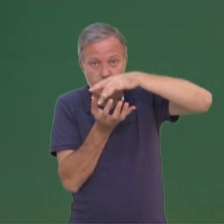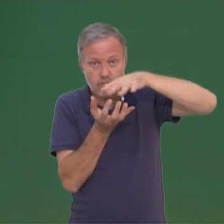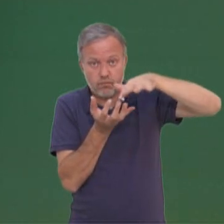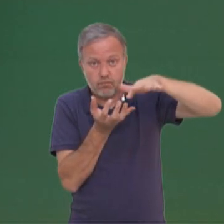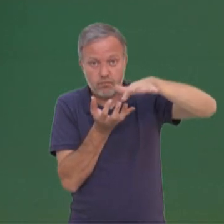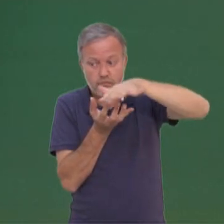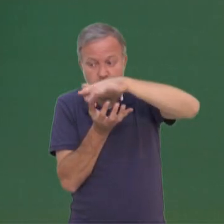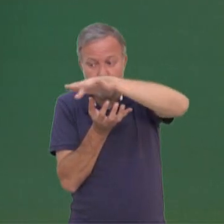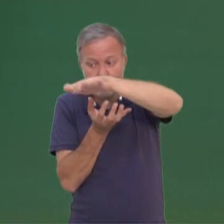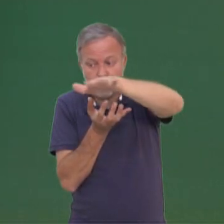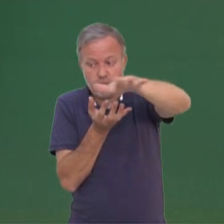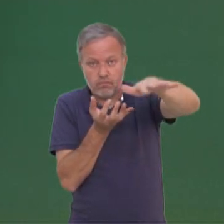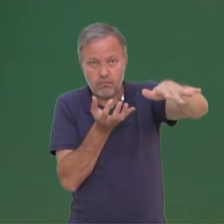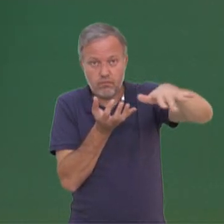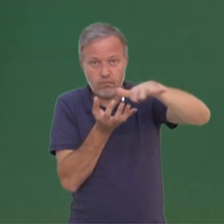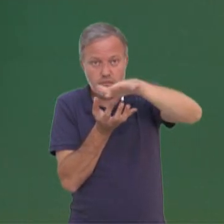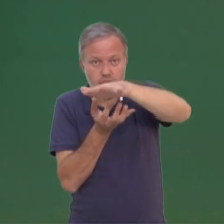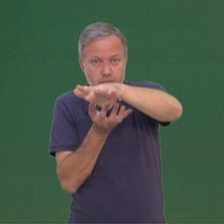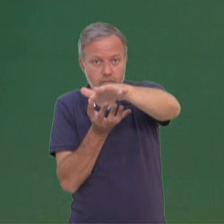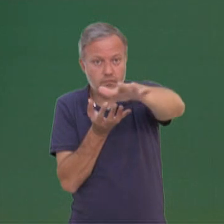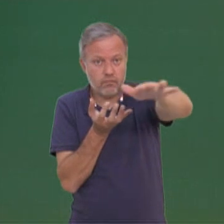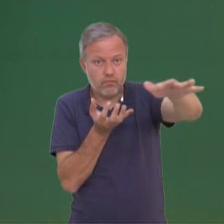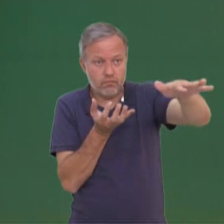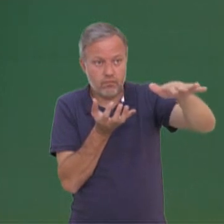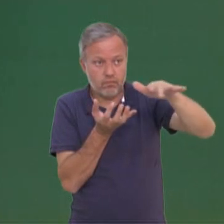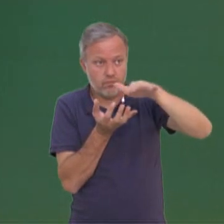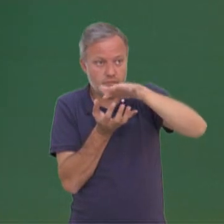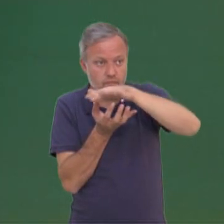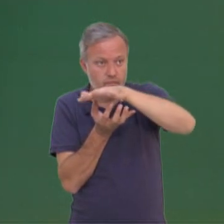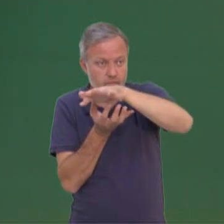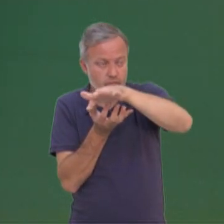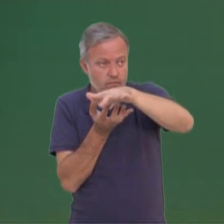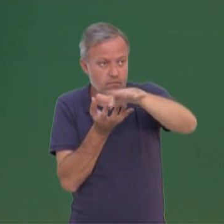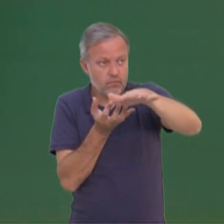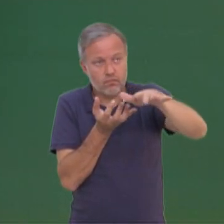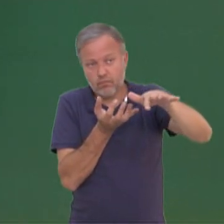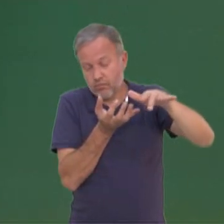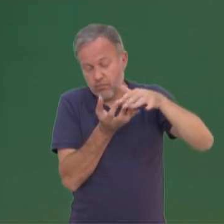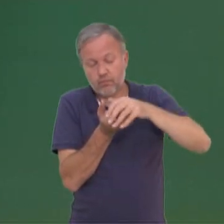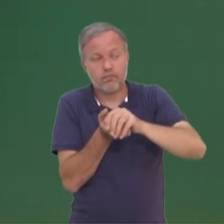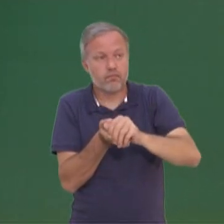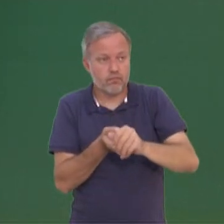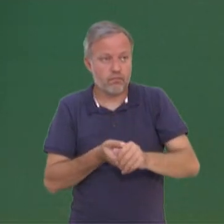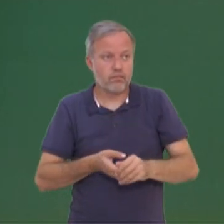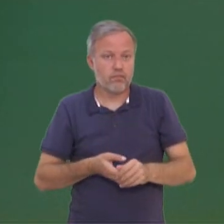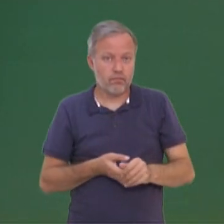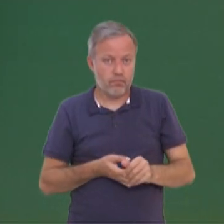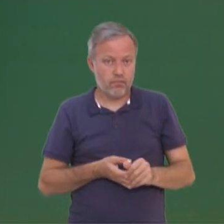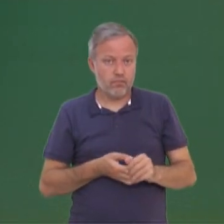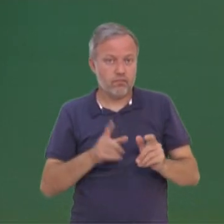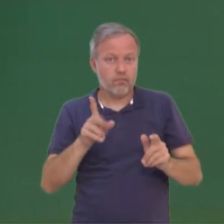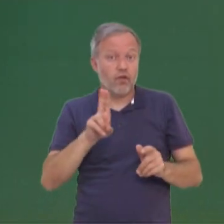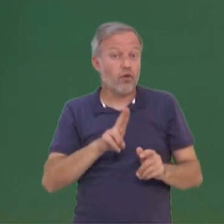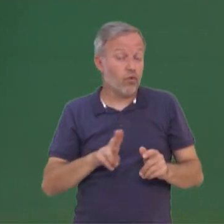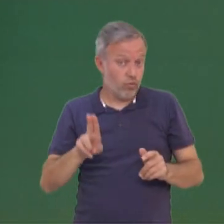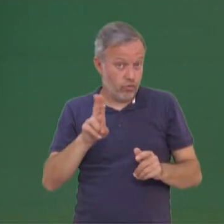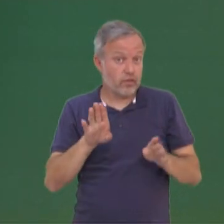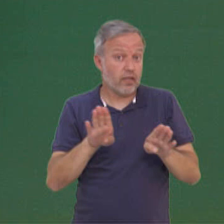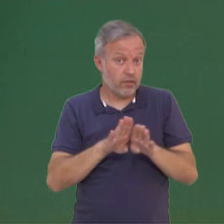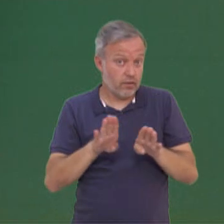E nós, seres humanos, aprendemos a trabalhar muito bem com isso. As leveduras, os fermentos, para a gente poder produzir muito alimento